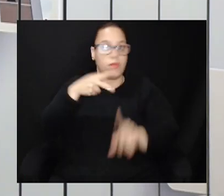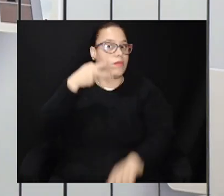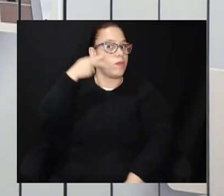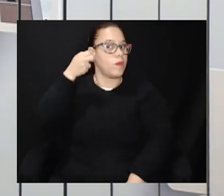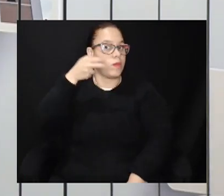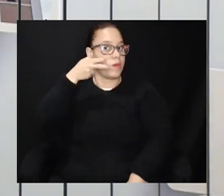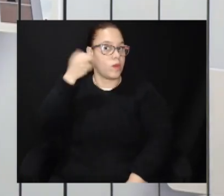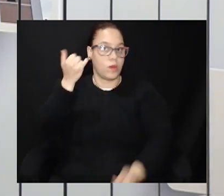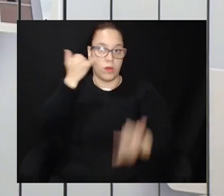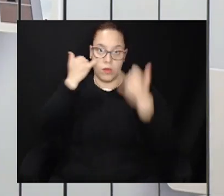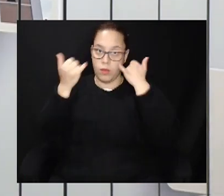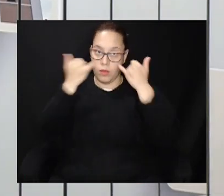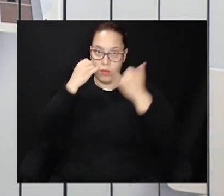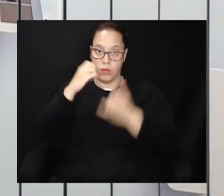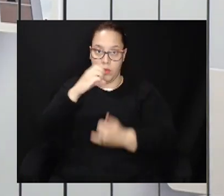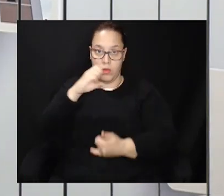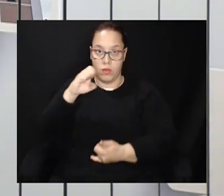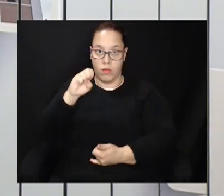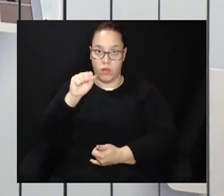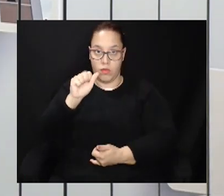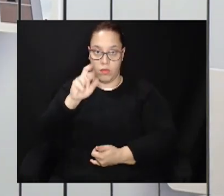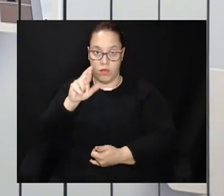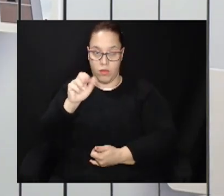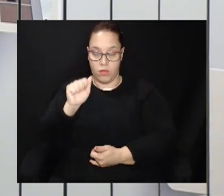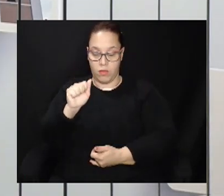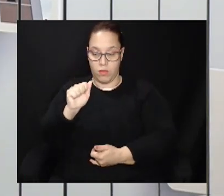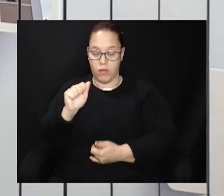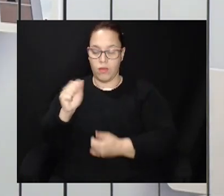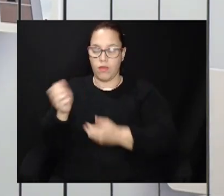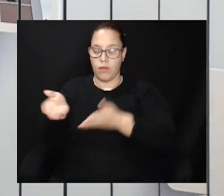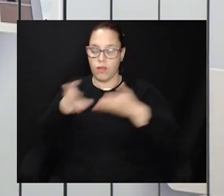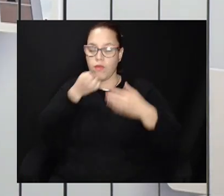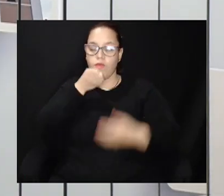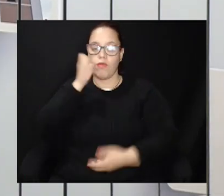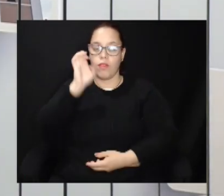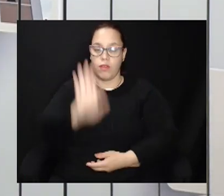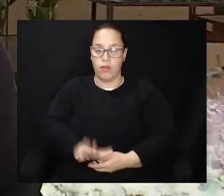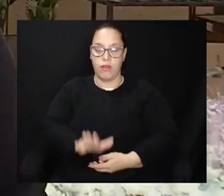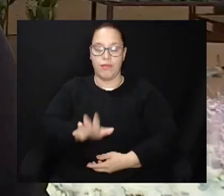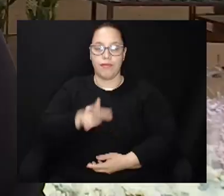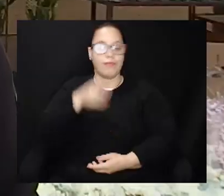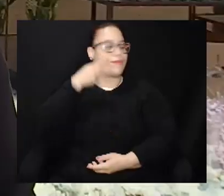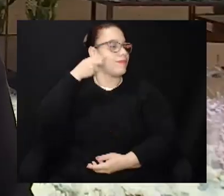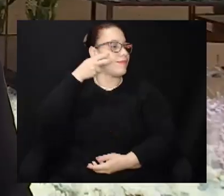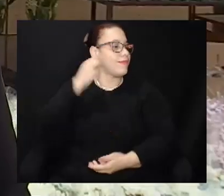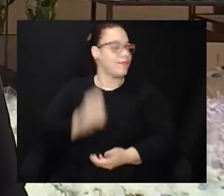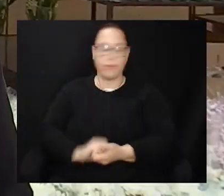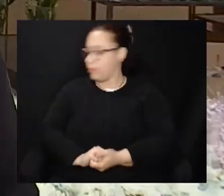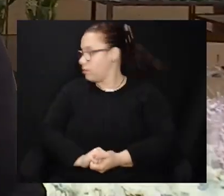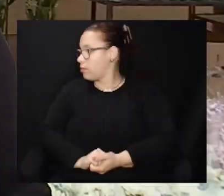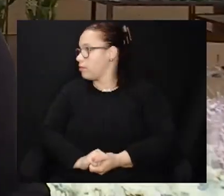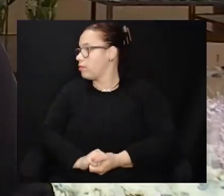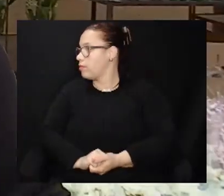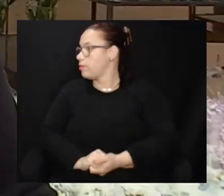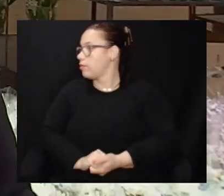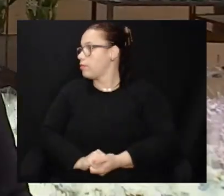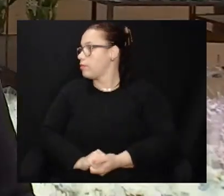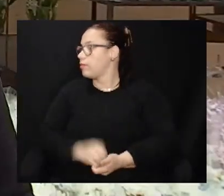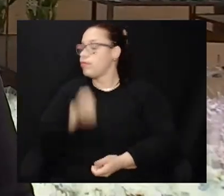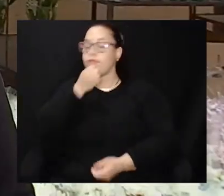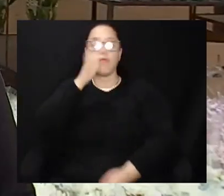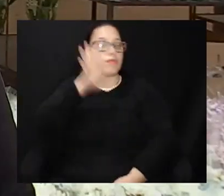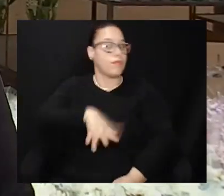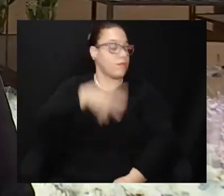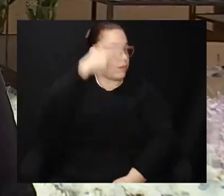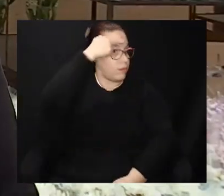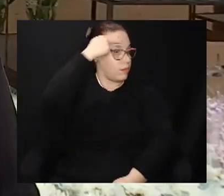até a Ceasa e tem as informações. Seja bem-vindo e boa tarde, Rafa. Boa tarde, Gabriel. Boa tarde a